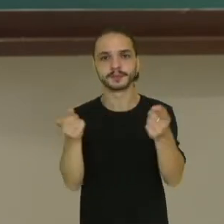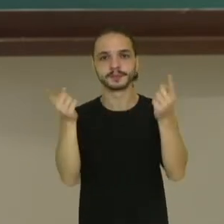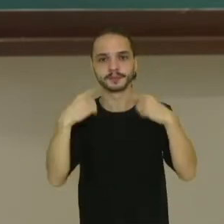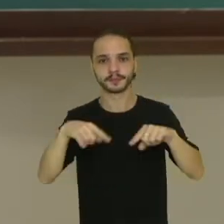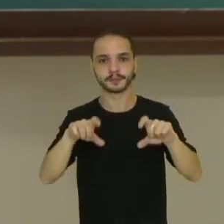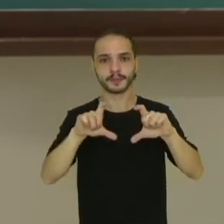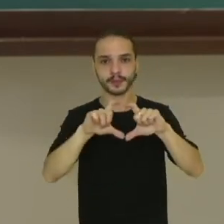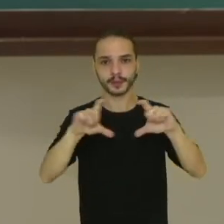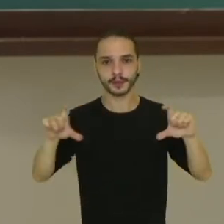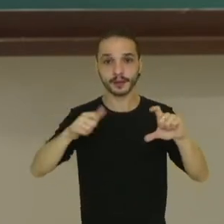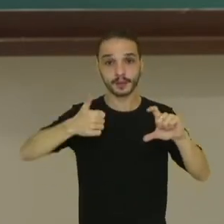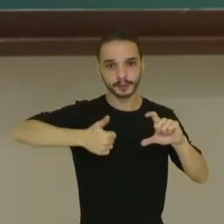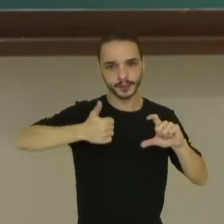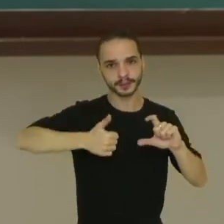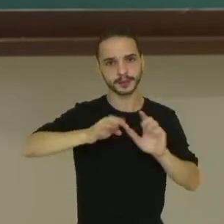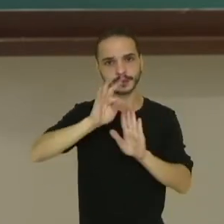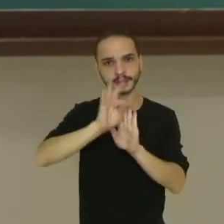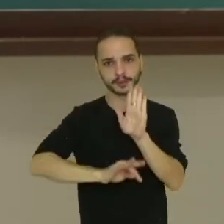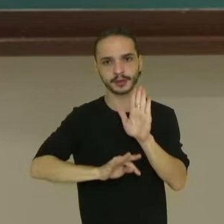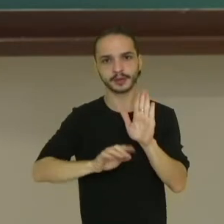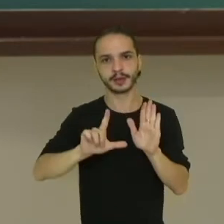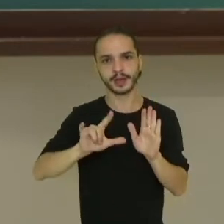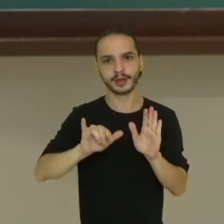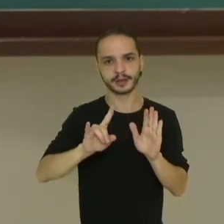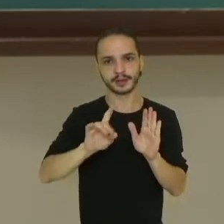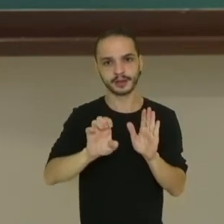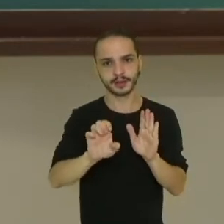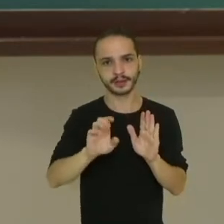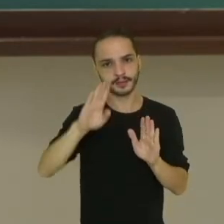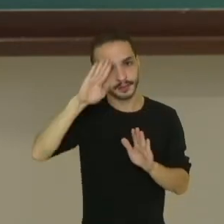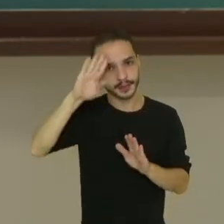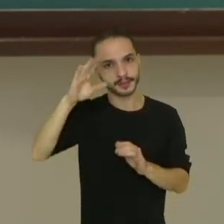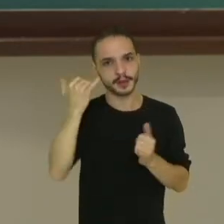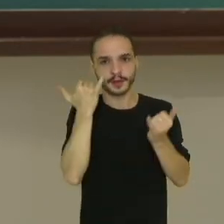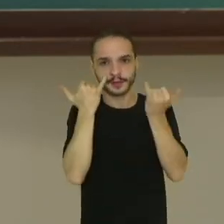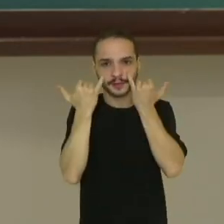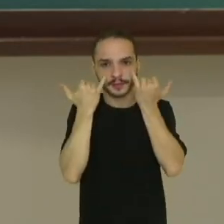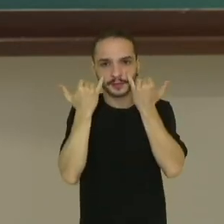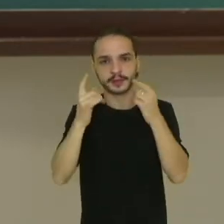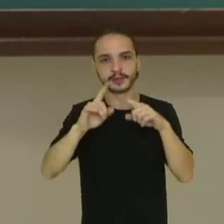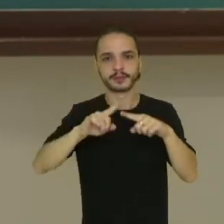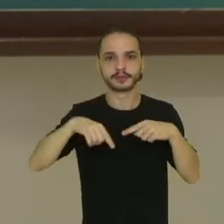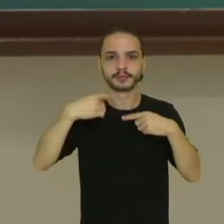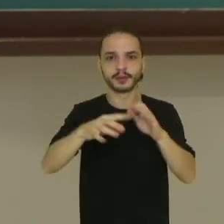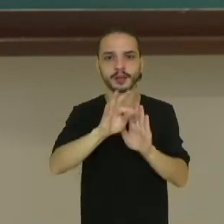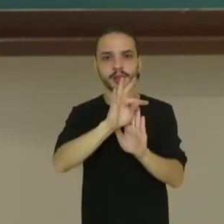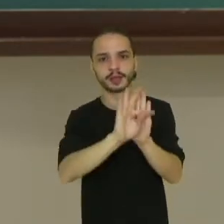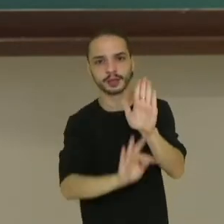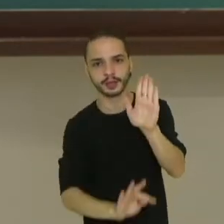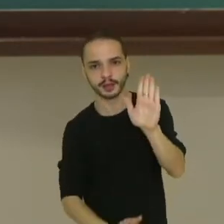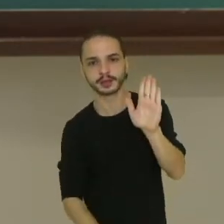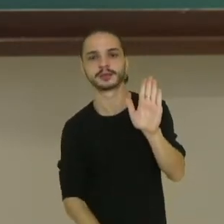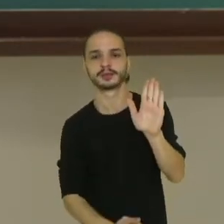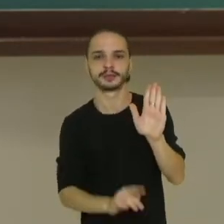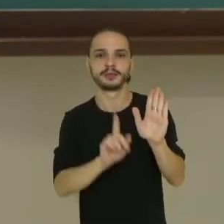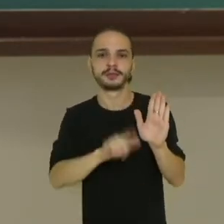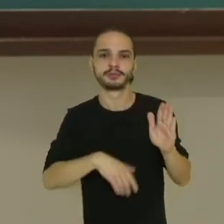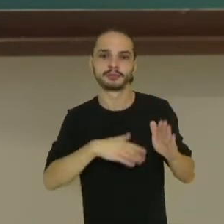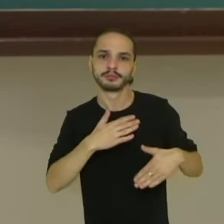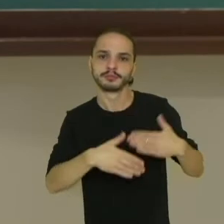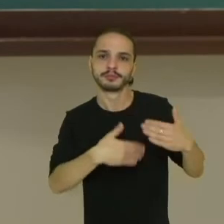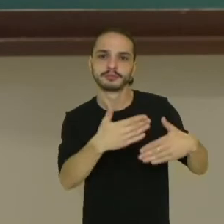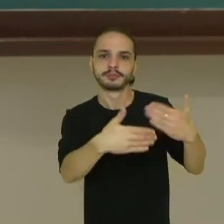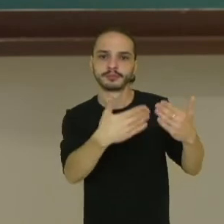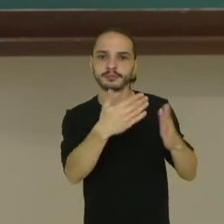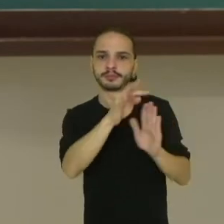a lead, que é o primeiro parágrafo que contém as informações principais, e o corpo do texto, que é o desenvolvimento do assunto, do tema que